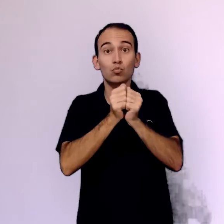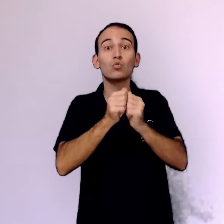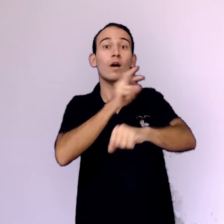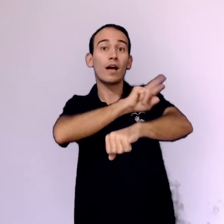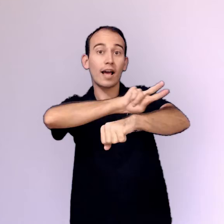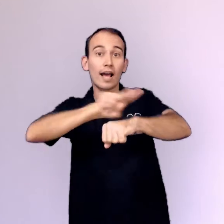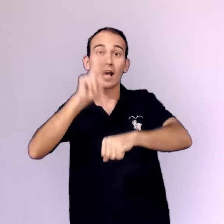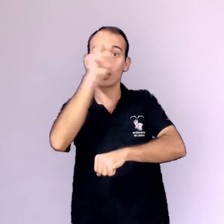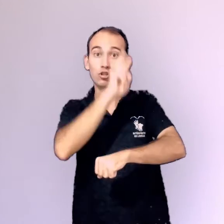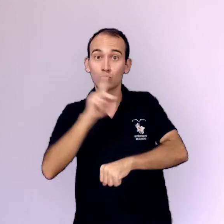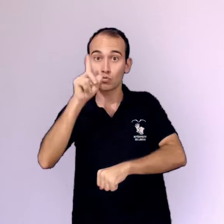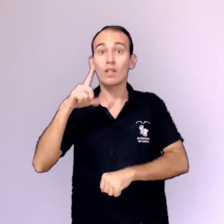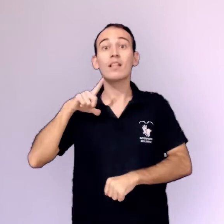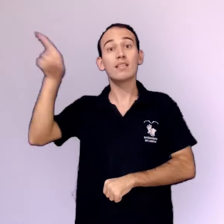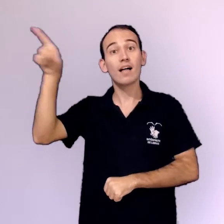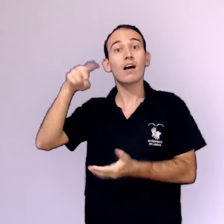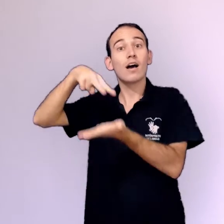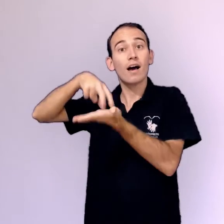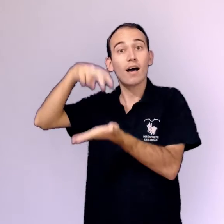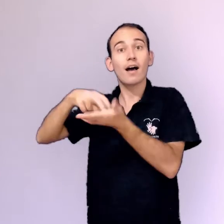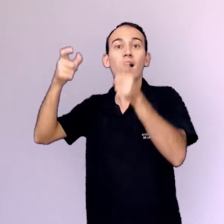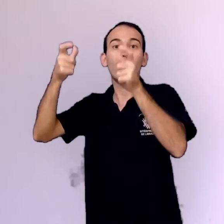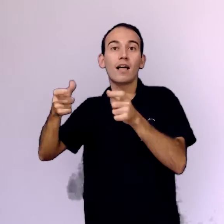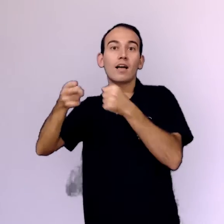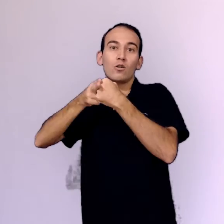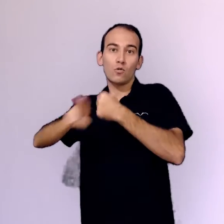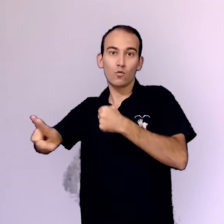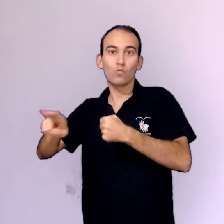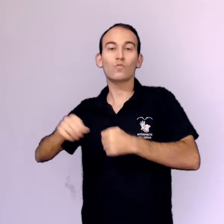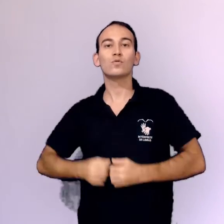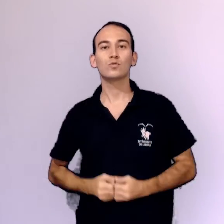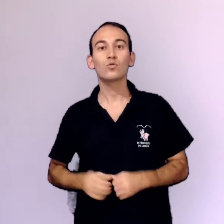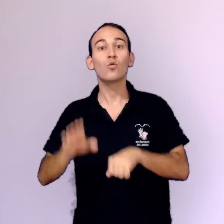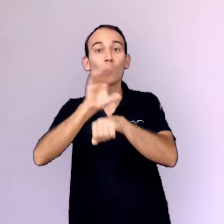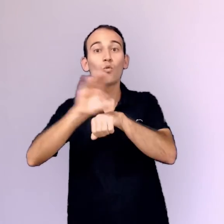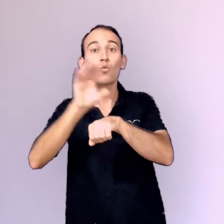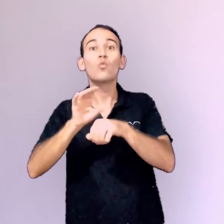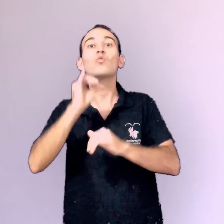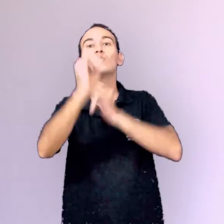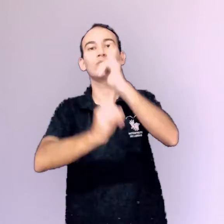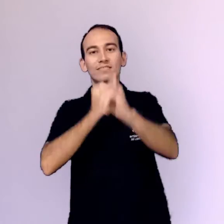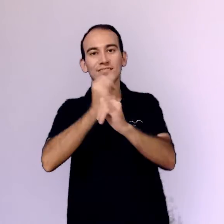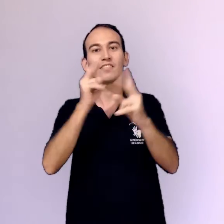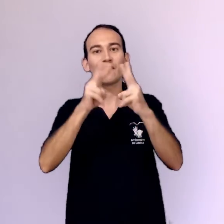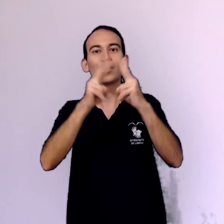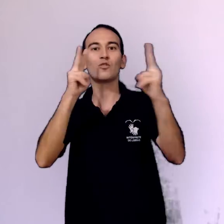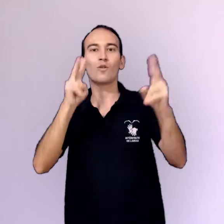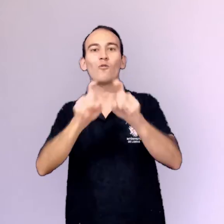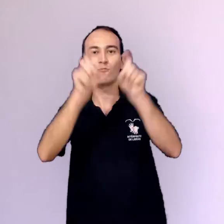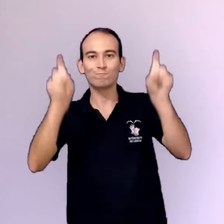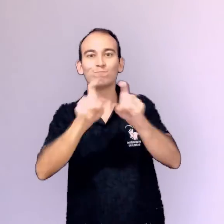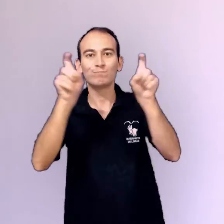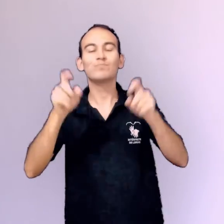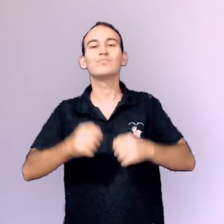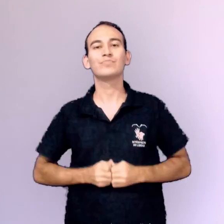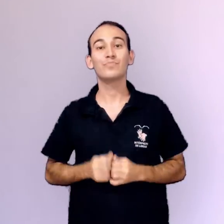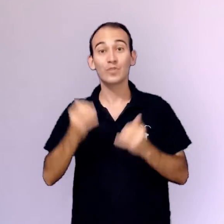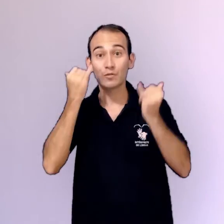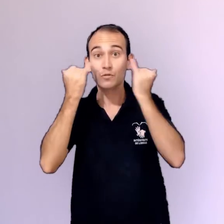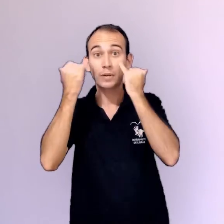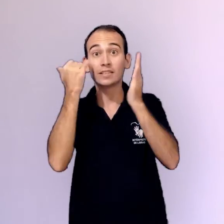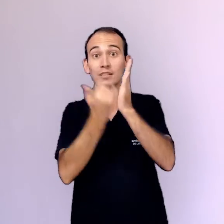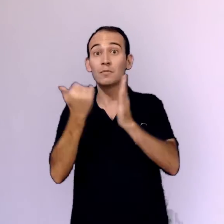e Educação Especial do Campus de Alegre. As inscrições são gratuitas e o curso acontecerá no formato